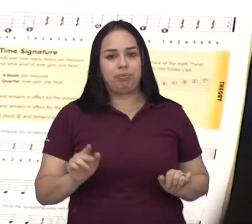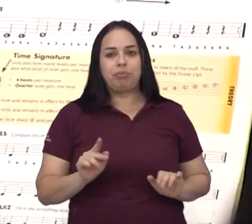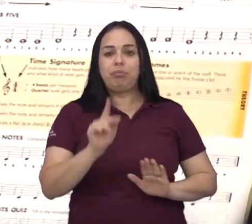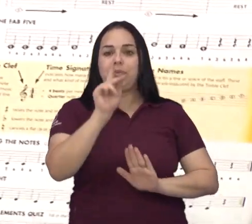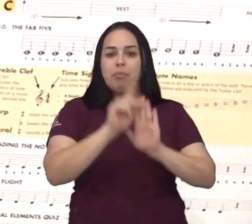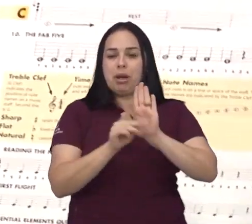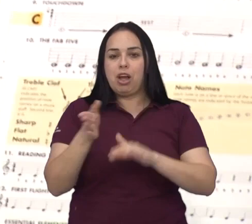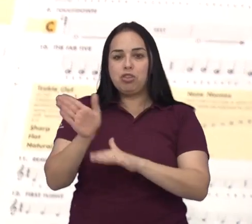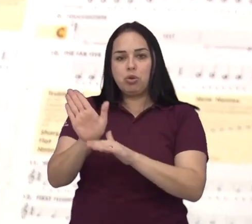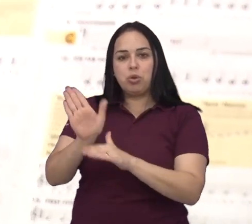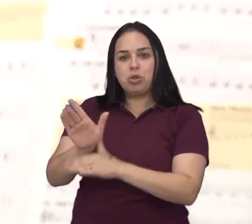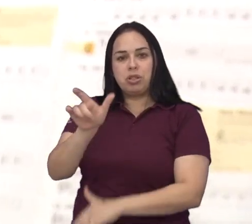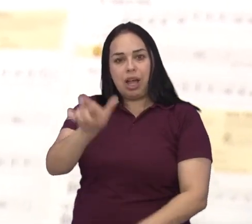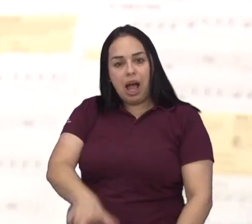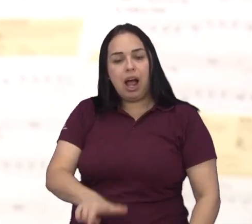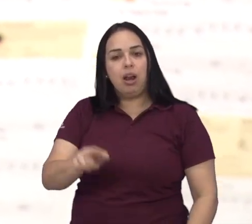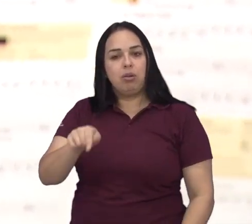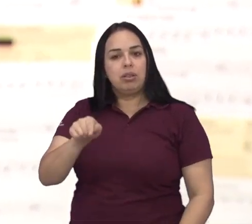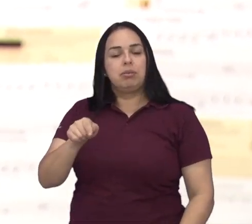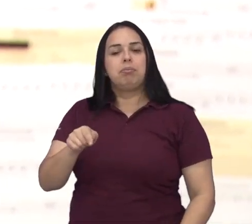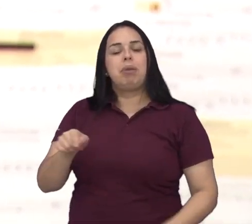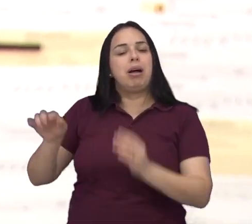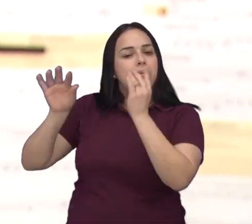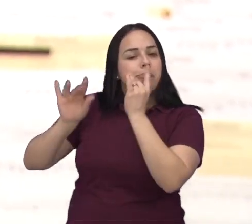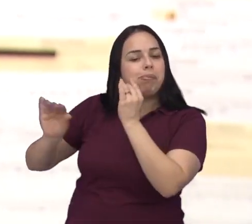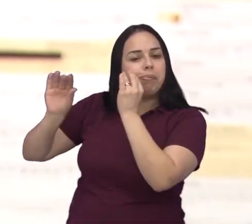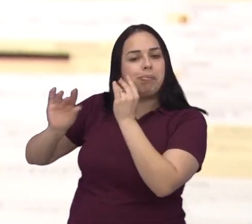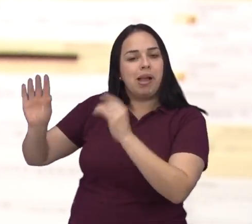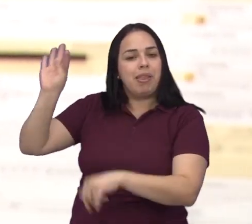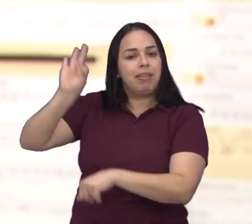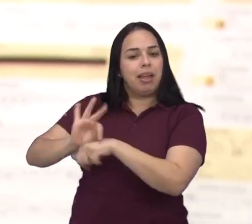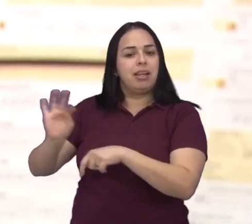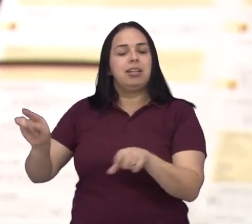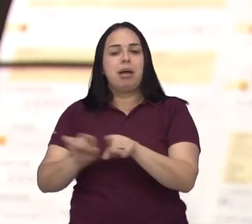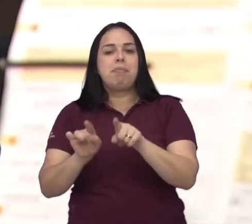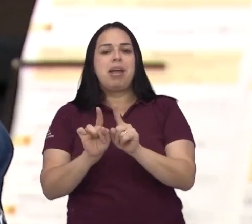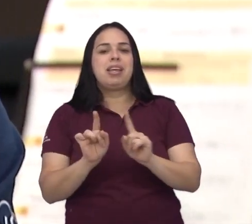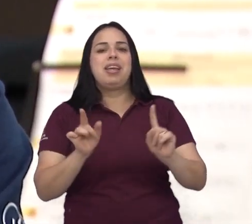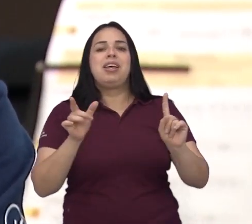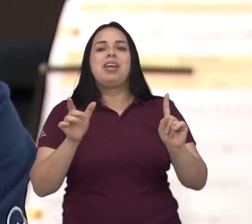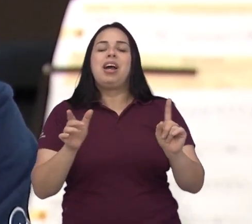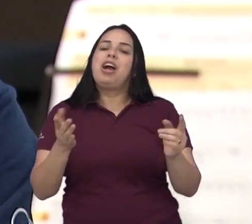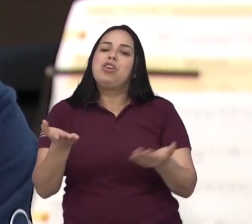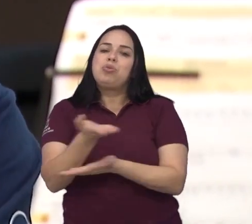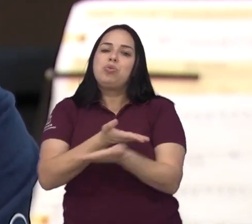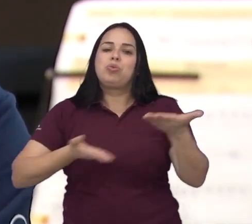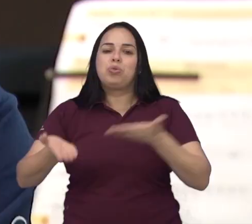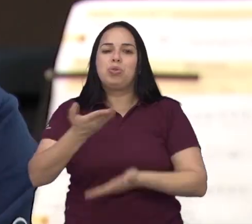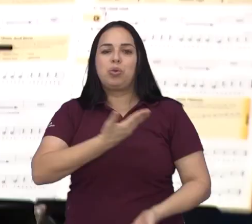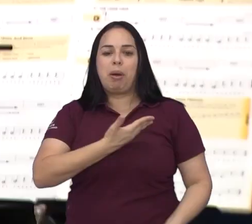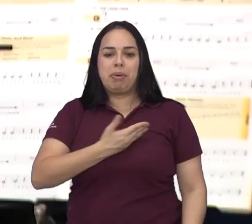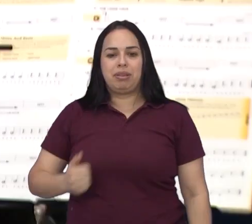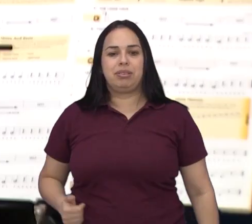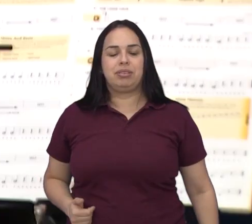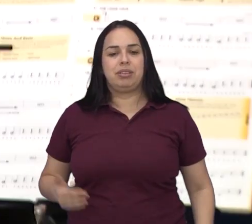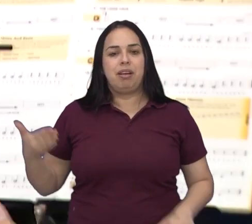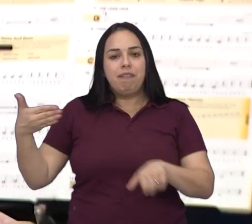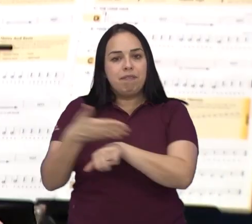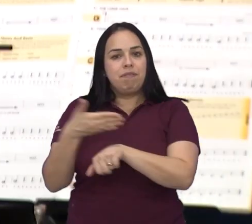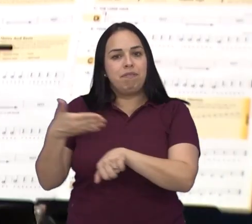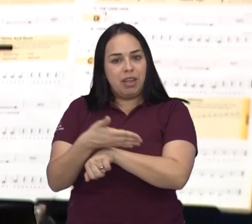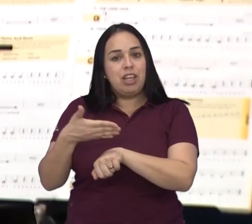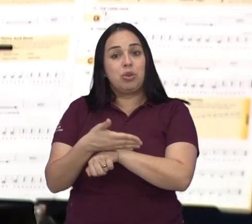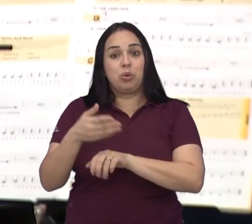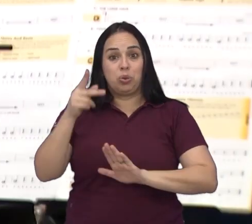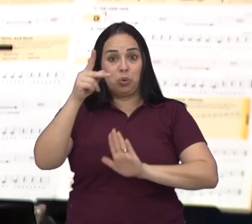Guri não apenas ajudou o Lucas a melhorar o desempenho no instrumento, mas também o deu amizades e muitas alegrias. Participar do Guri tem